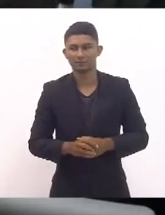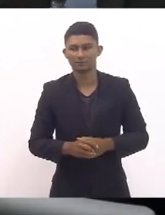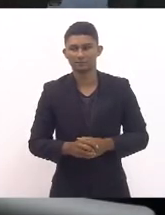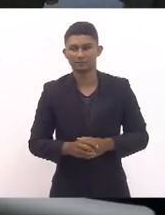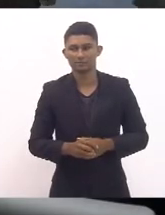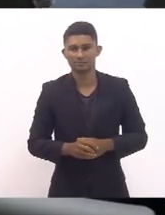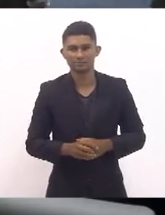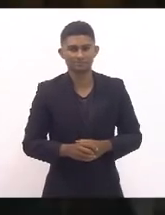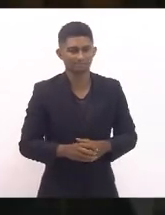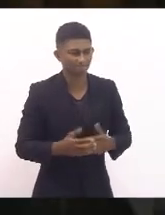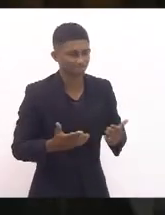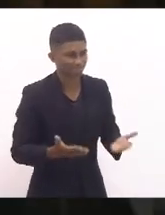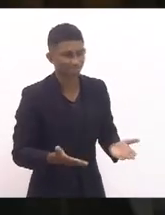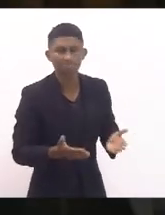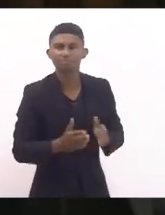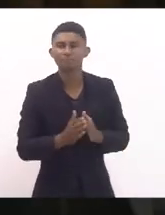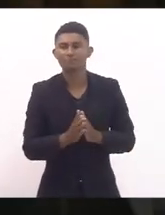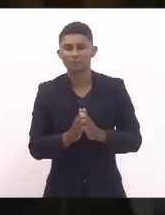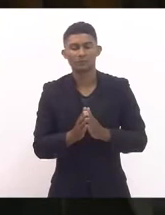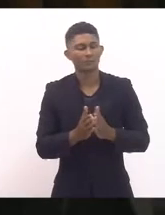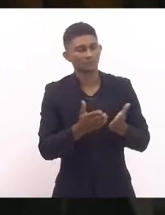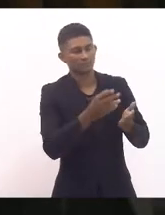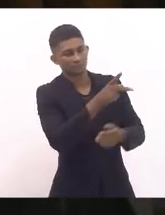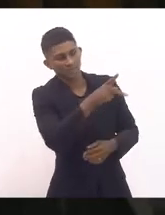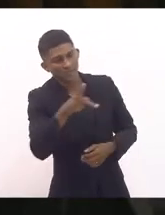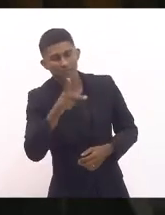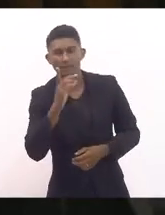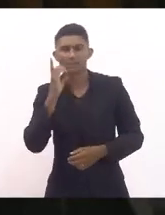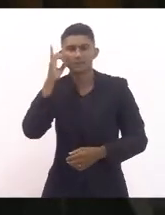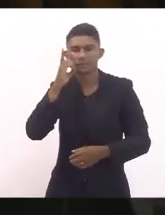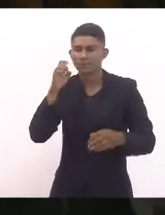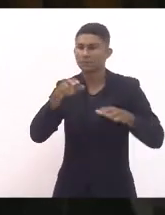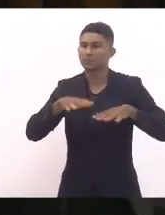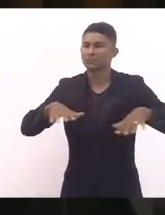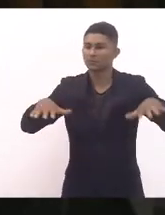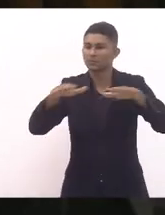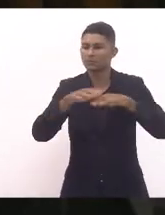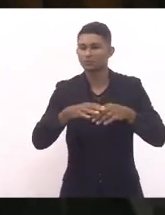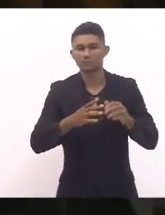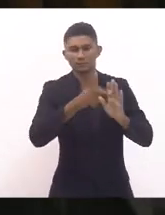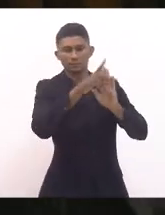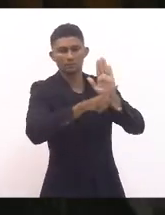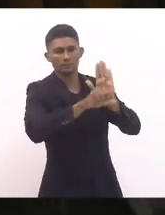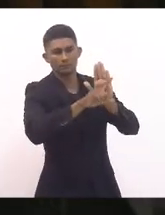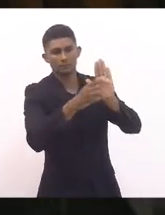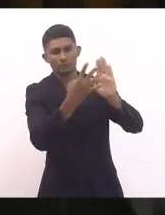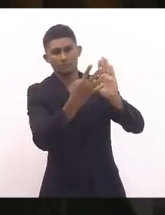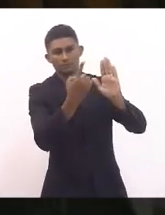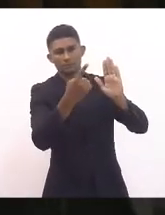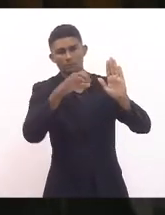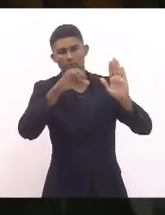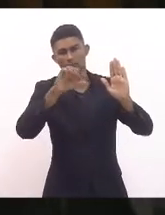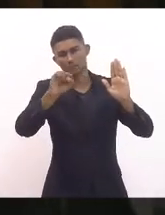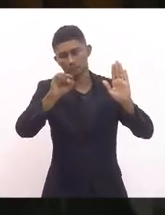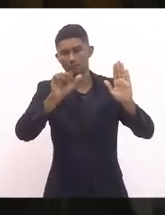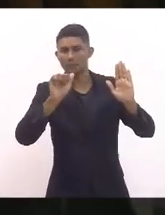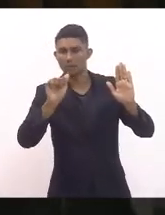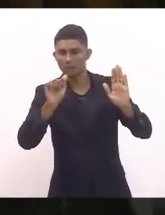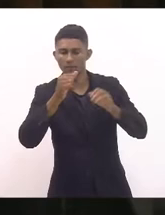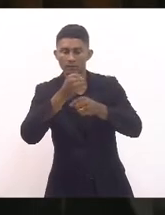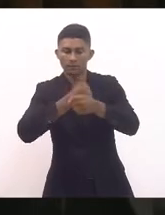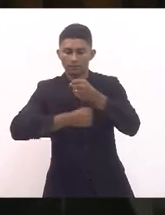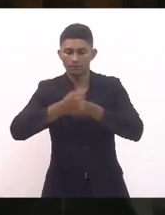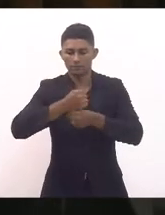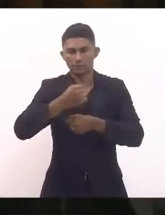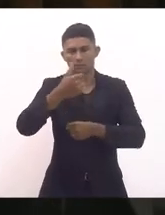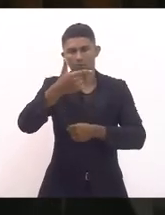Senhor presidente, deputados e deputadas, eu quero discutir o projeto de lei número 4198-A de 2021 da